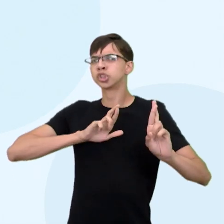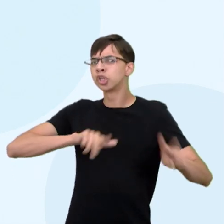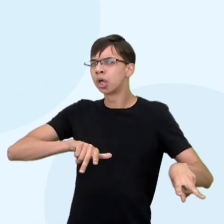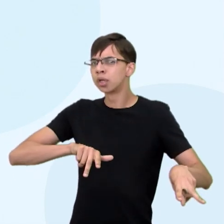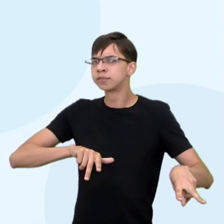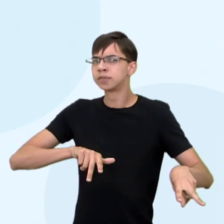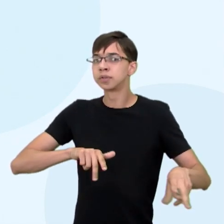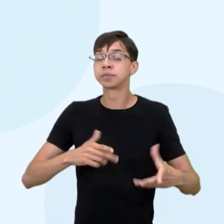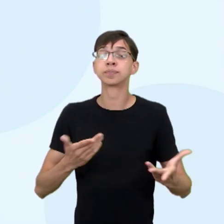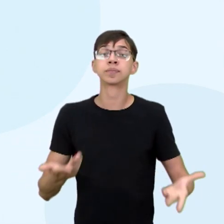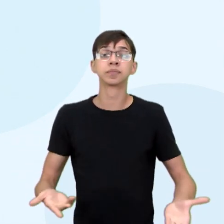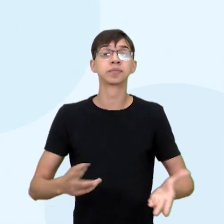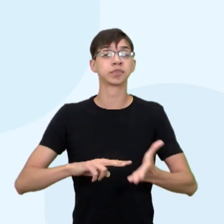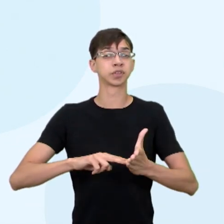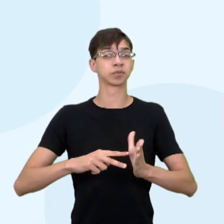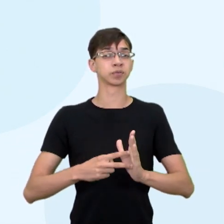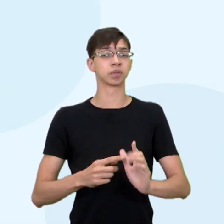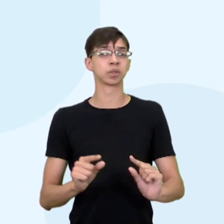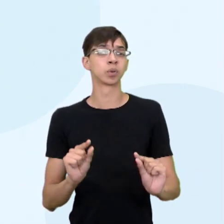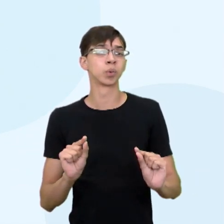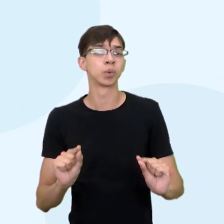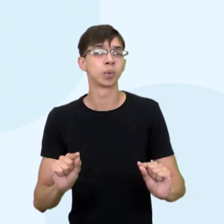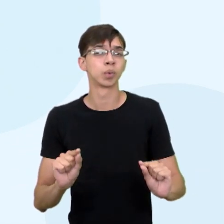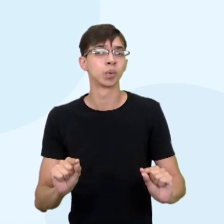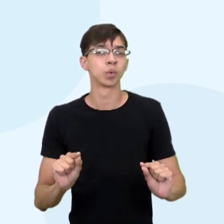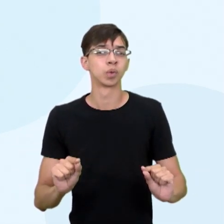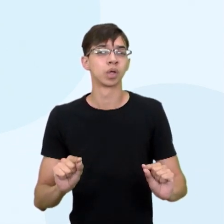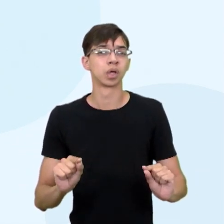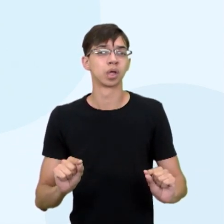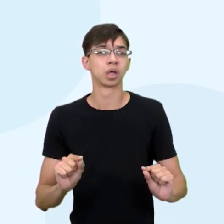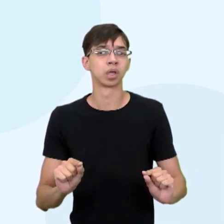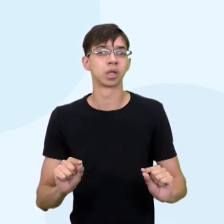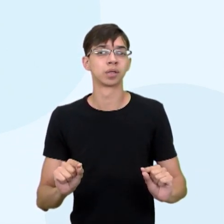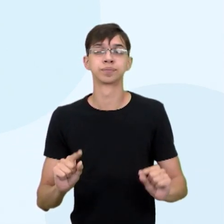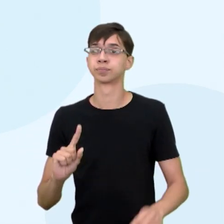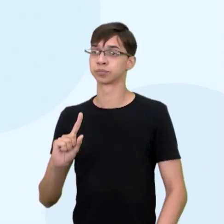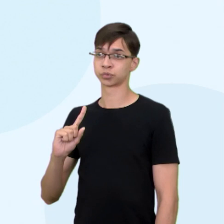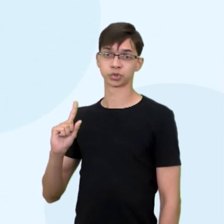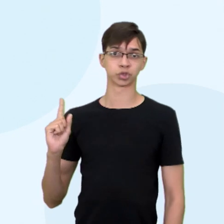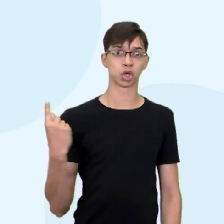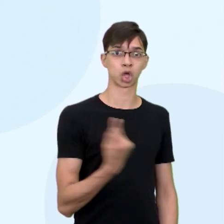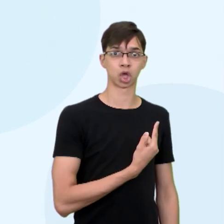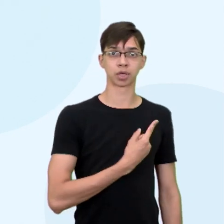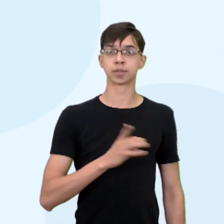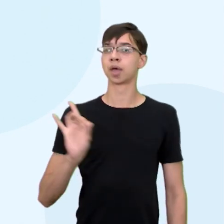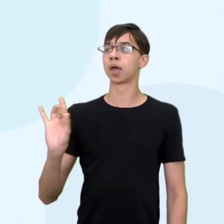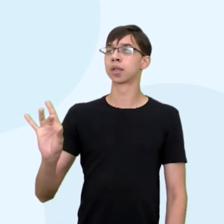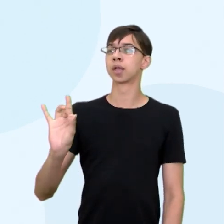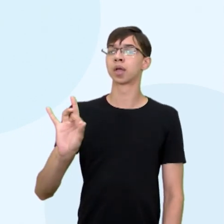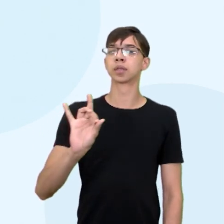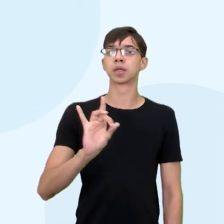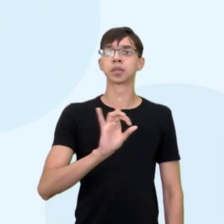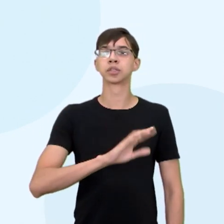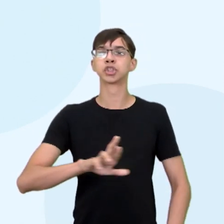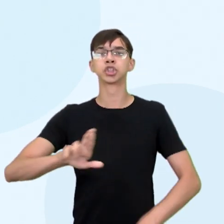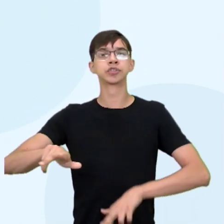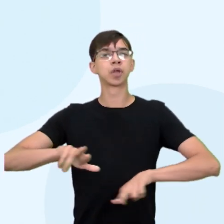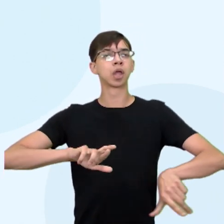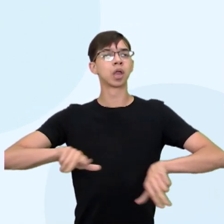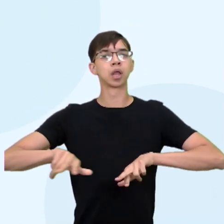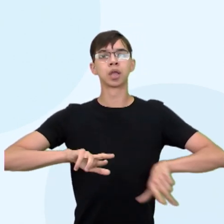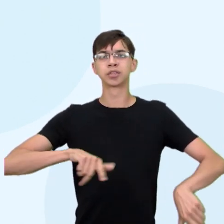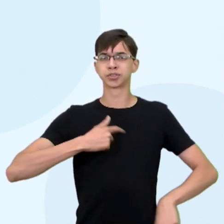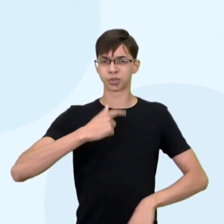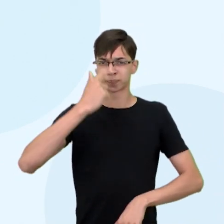isso significa que cada um de nós é diferente. Então eu não posso também achar que todas as pessoas têm que ser